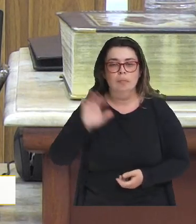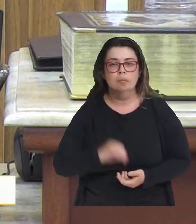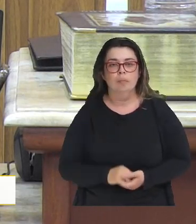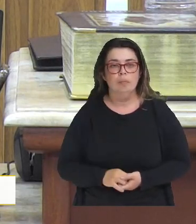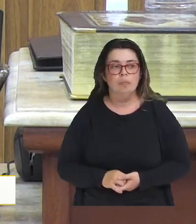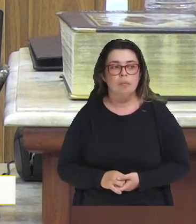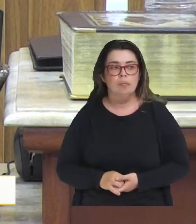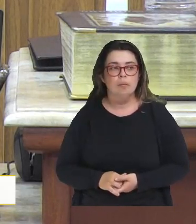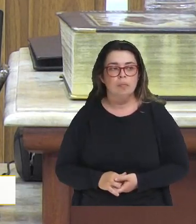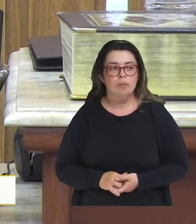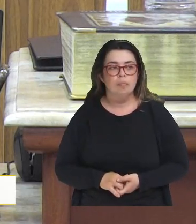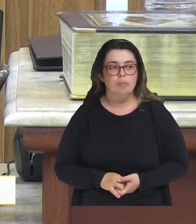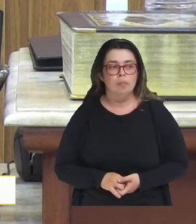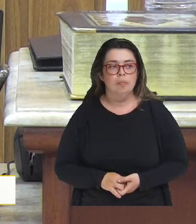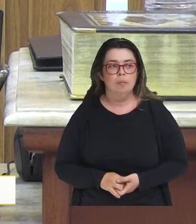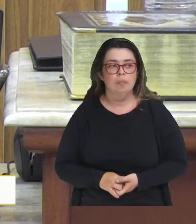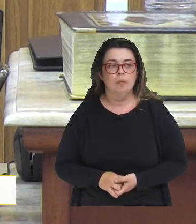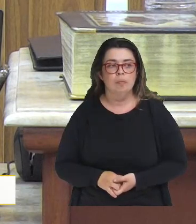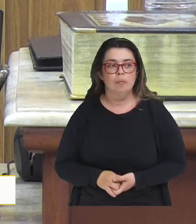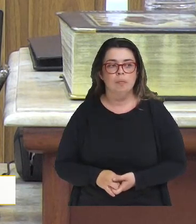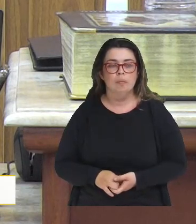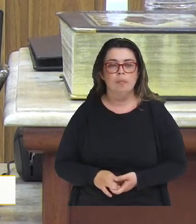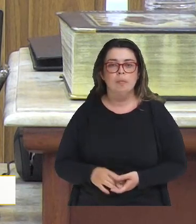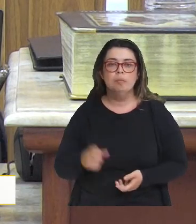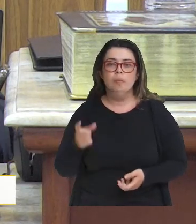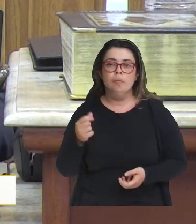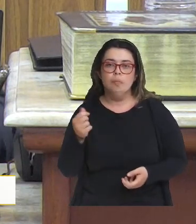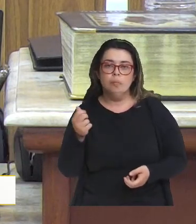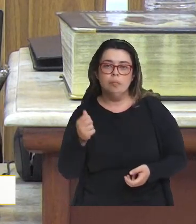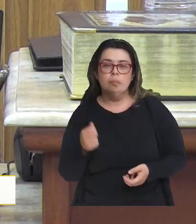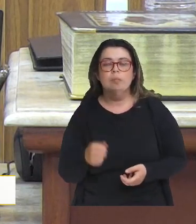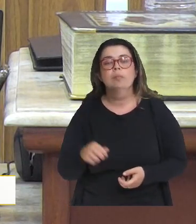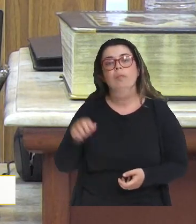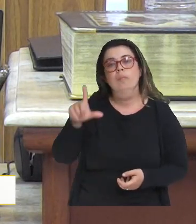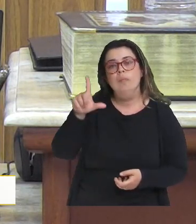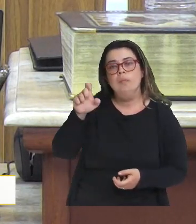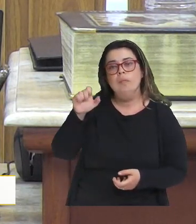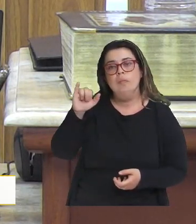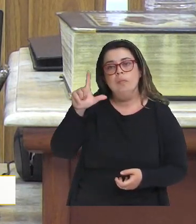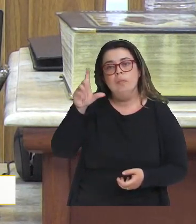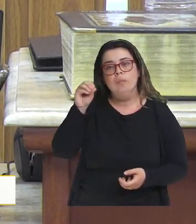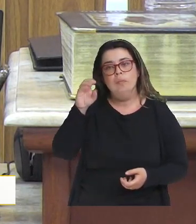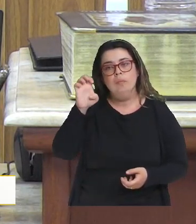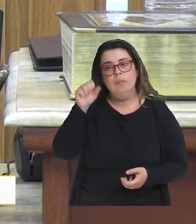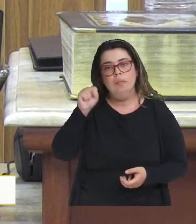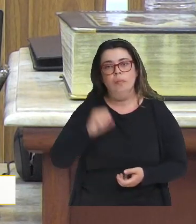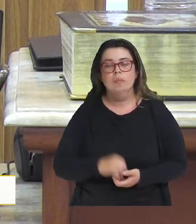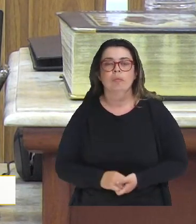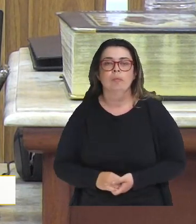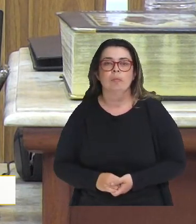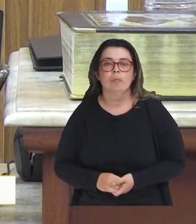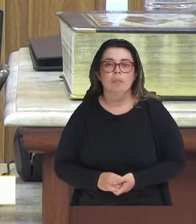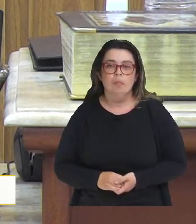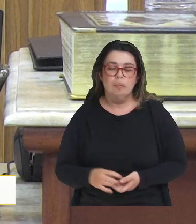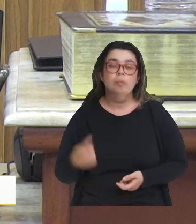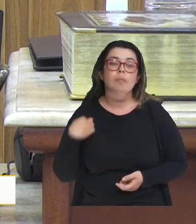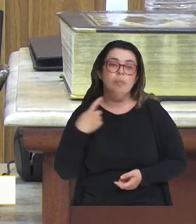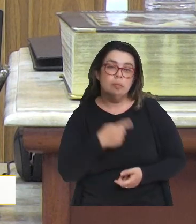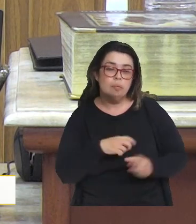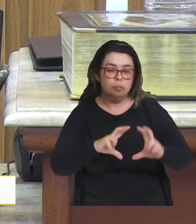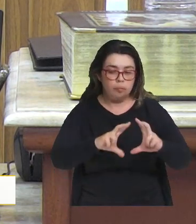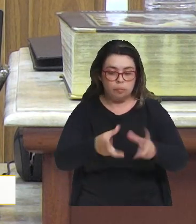onerosa, arrecadada de leilões federais da área do pré-sal. Também nós, da Comissão de Orçamento e